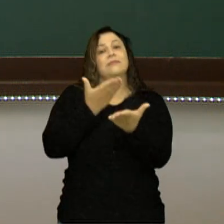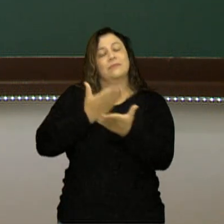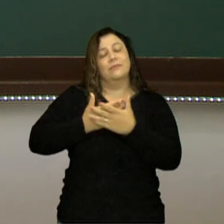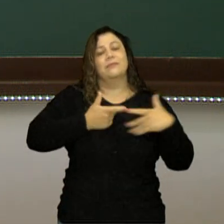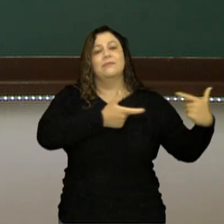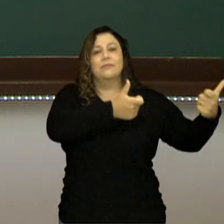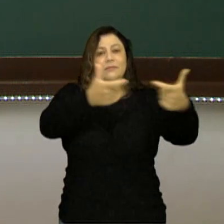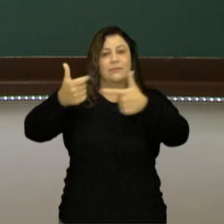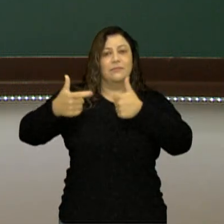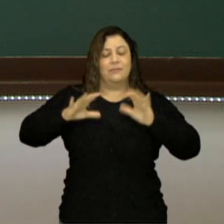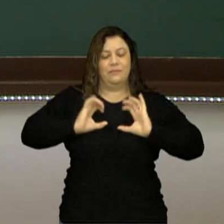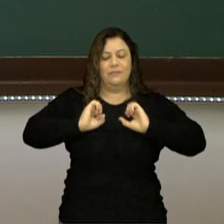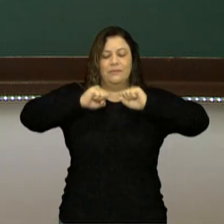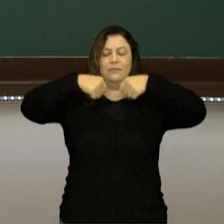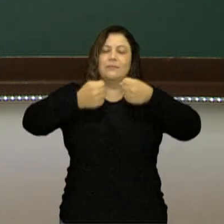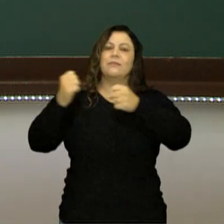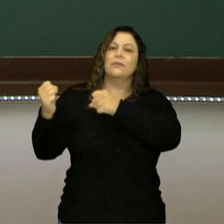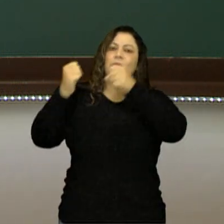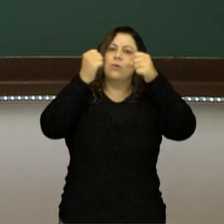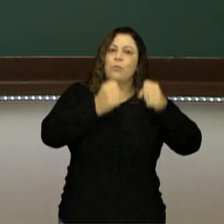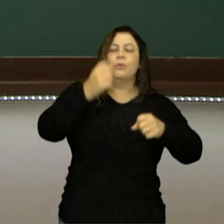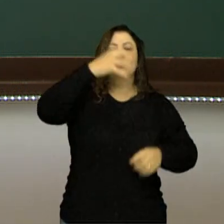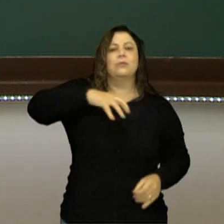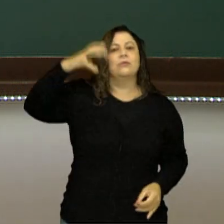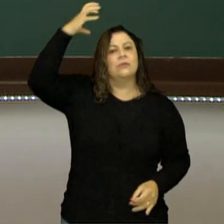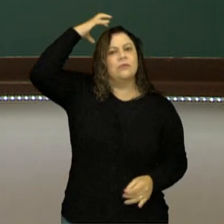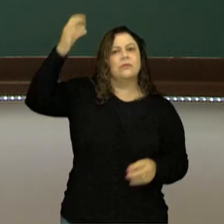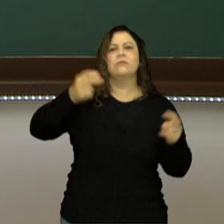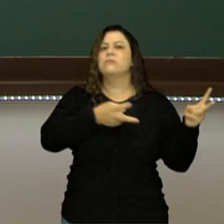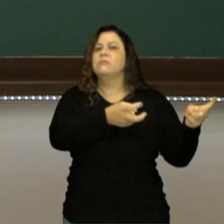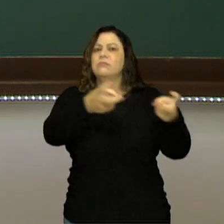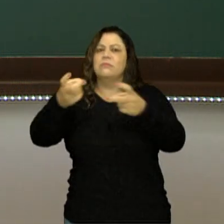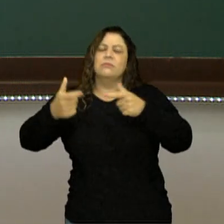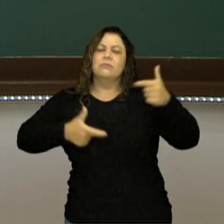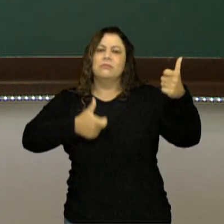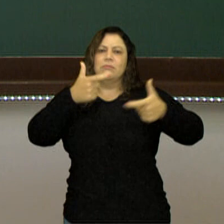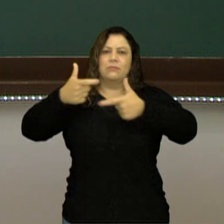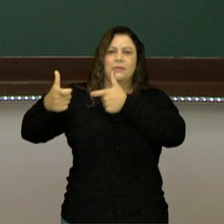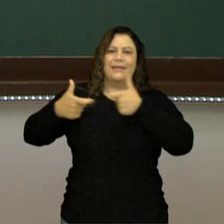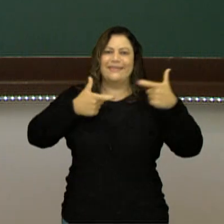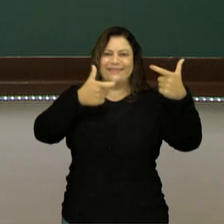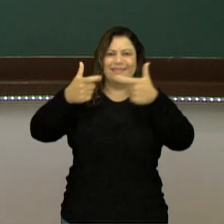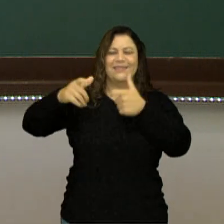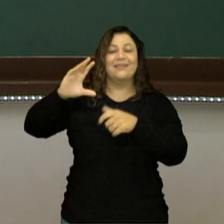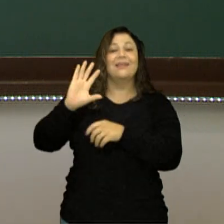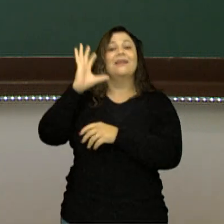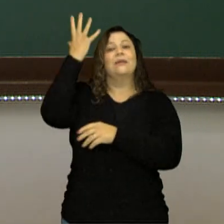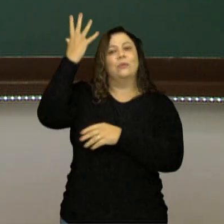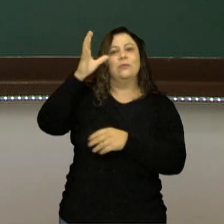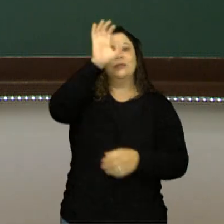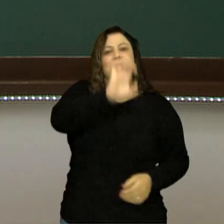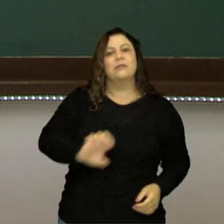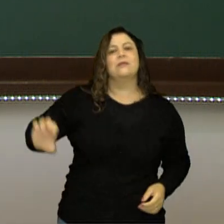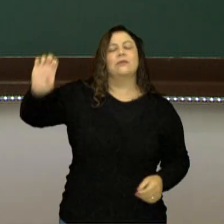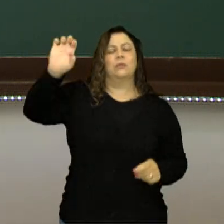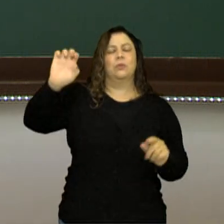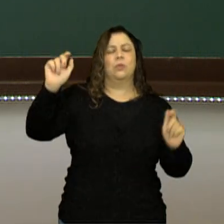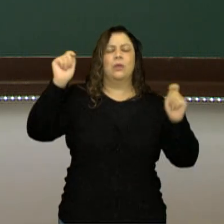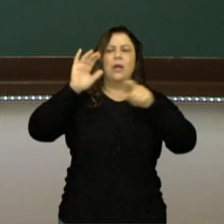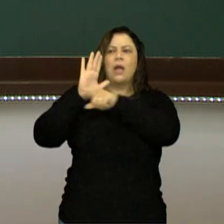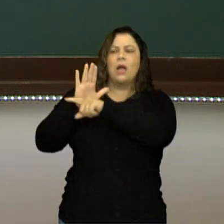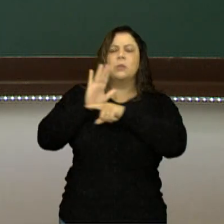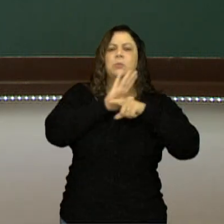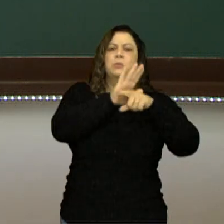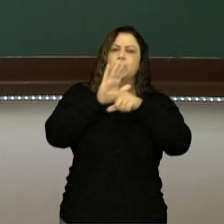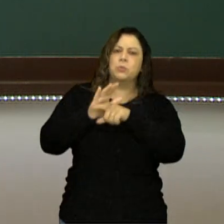guerras que fortaleceram o poder do rei. Né? Nós vimos que essas guerras que aconteceram na Europa, elas